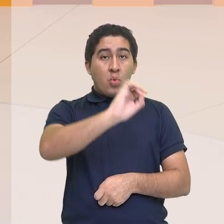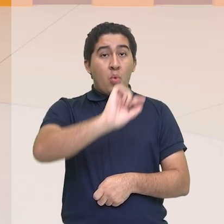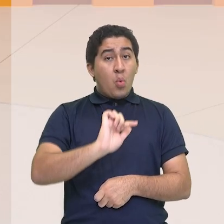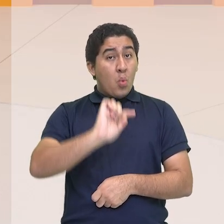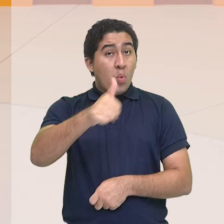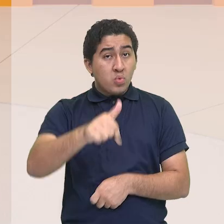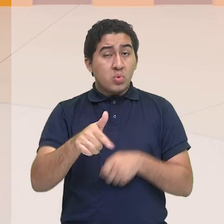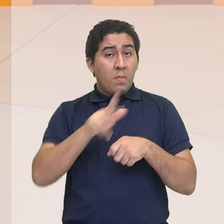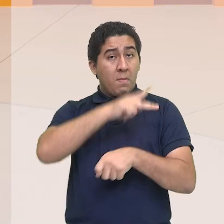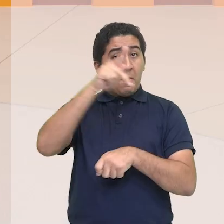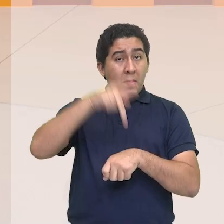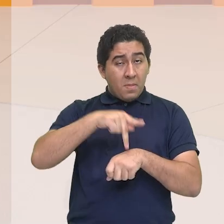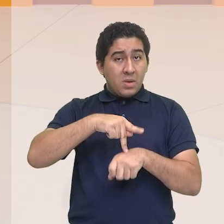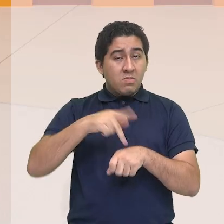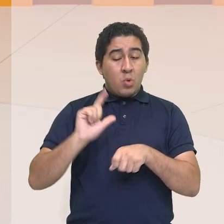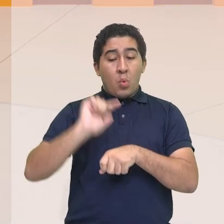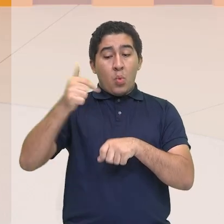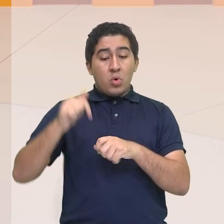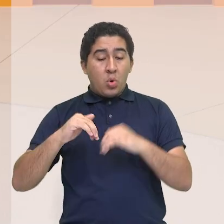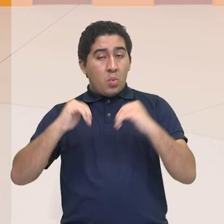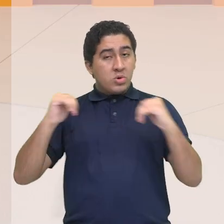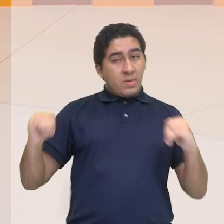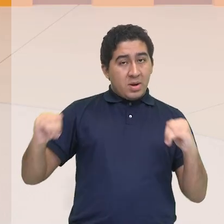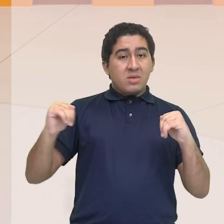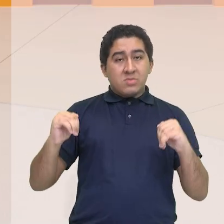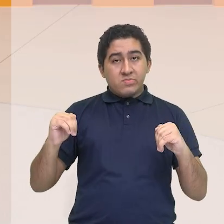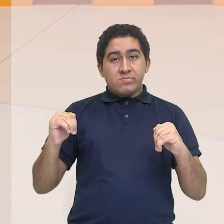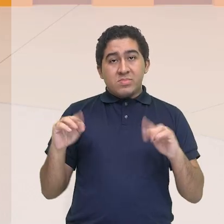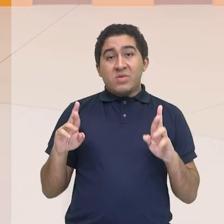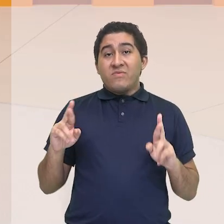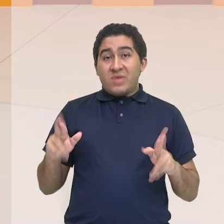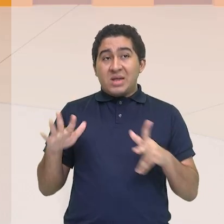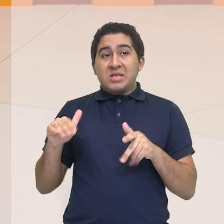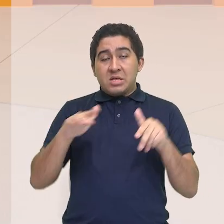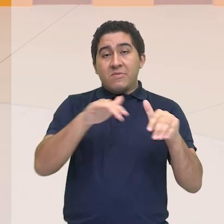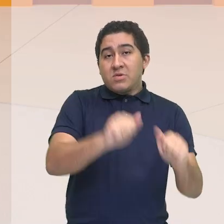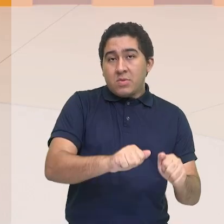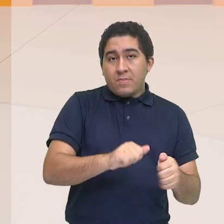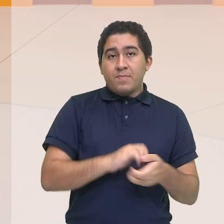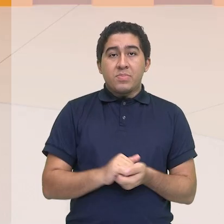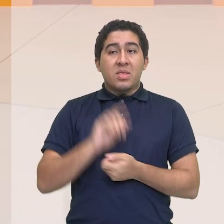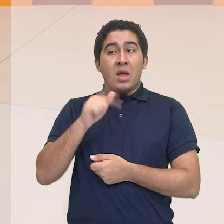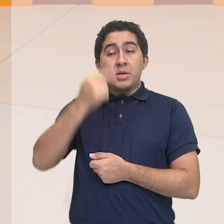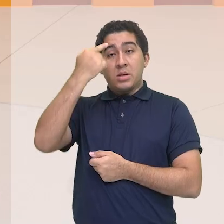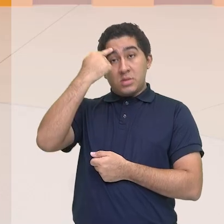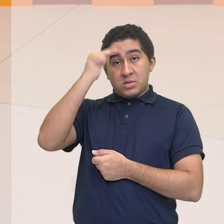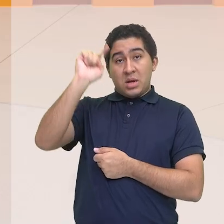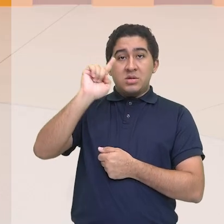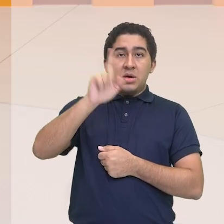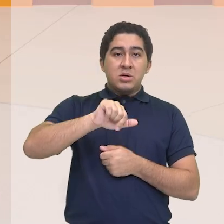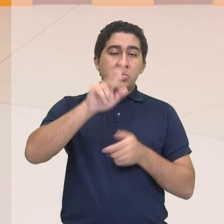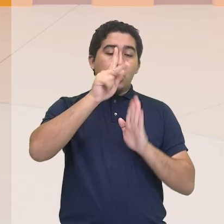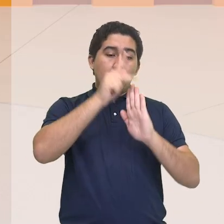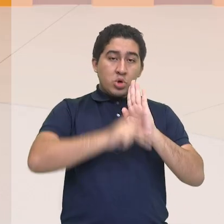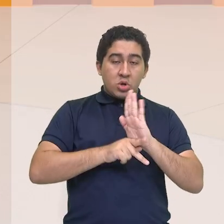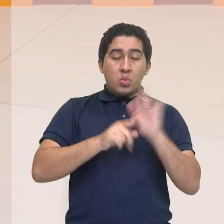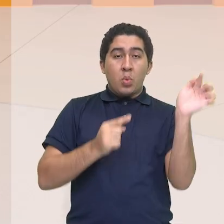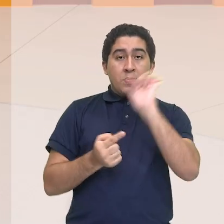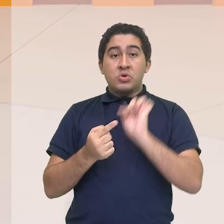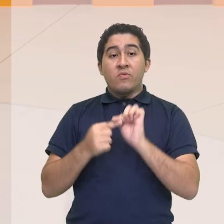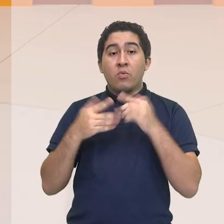da colonização que ocorreu ali no restante do país. Então, essas ideias, esses projetos